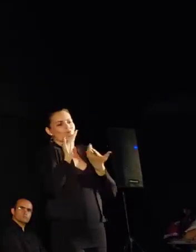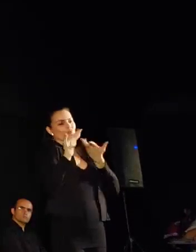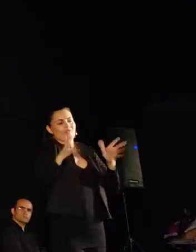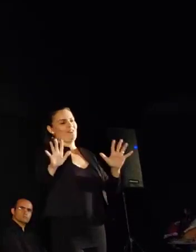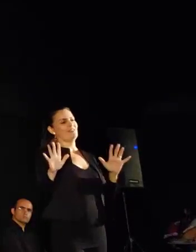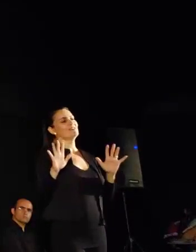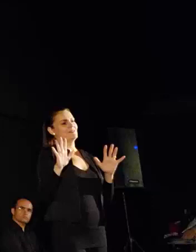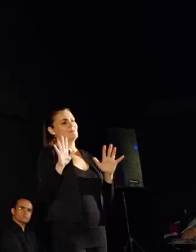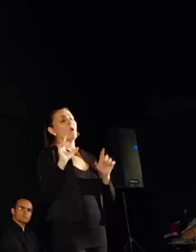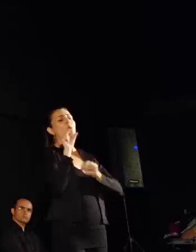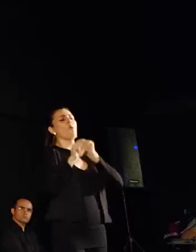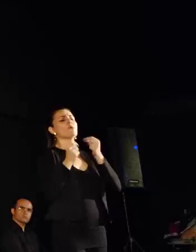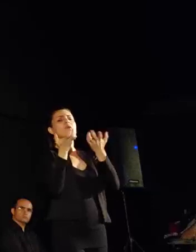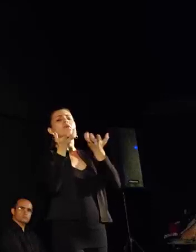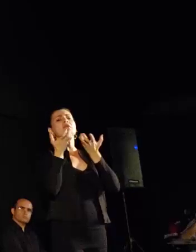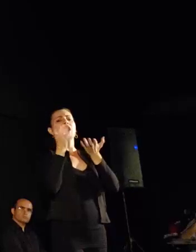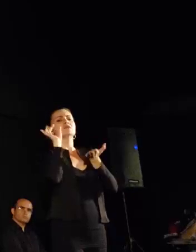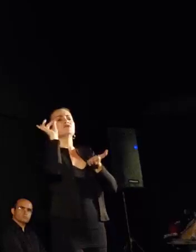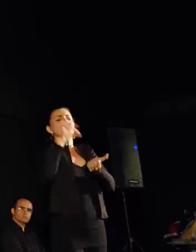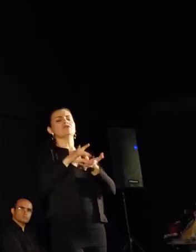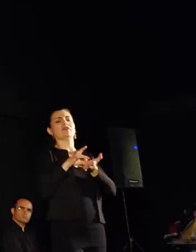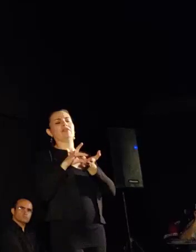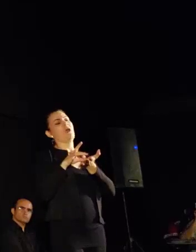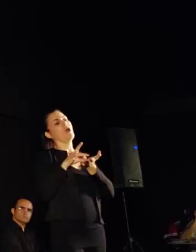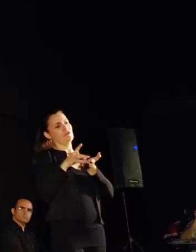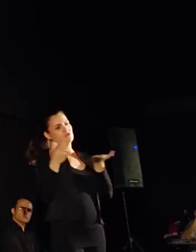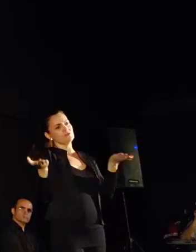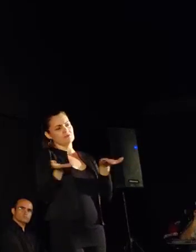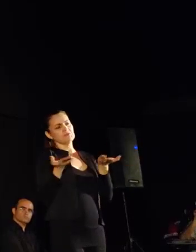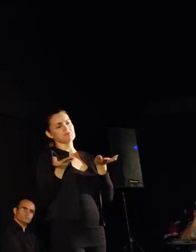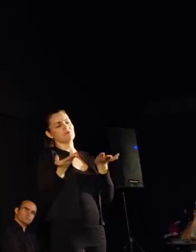se quer é outra coisa. E aí eu vou falar um pouco sobre